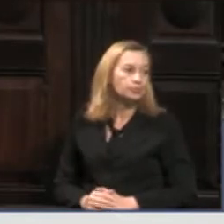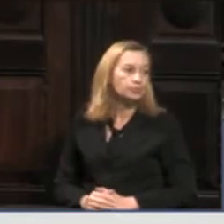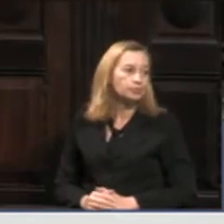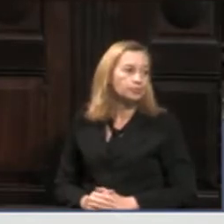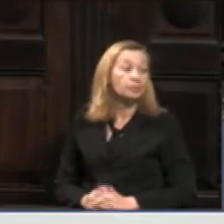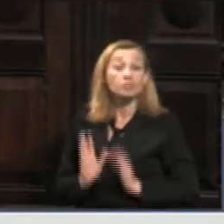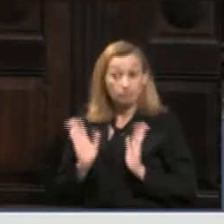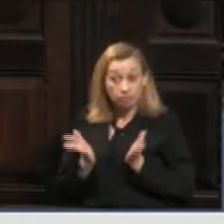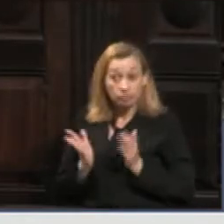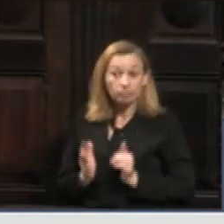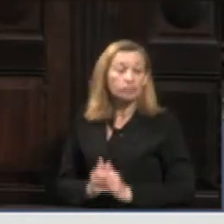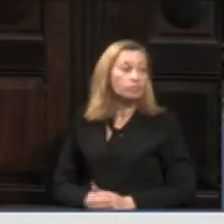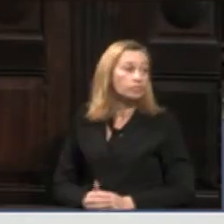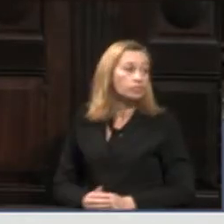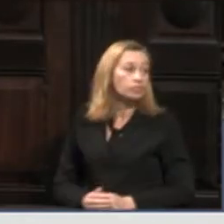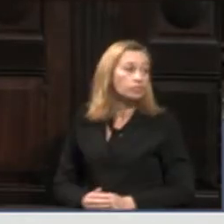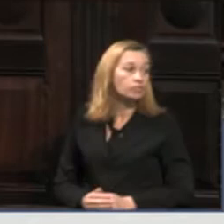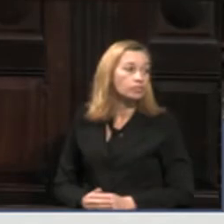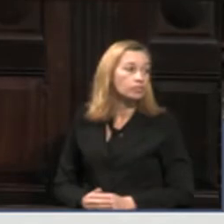agora,